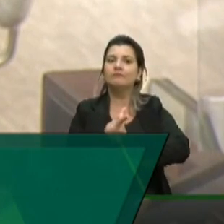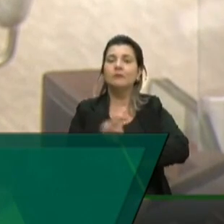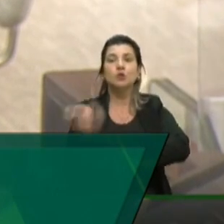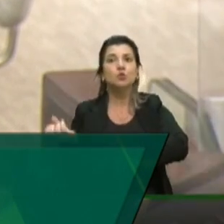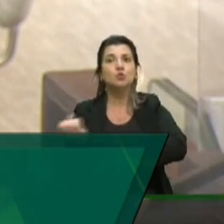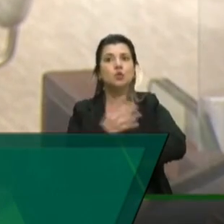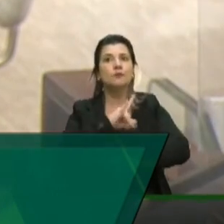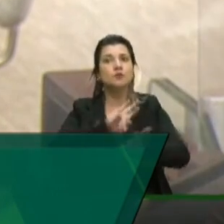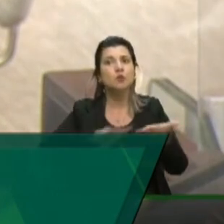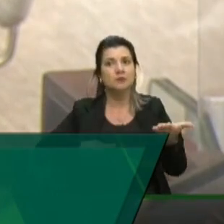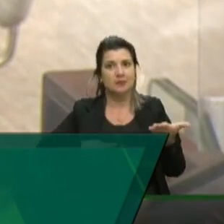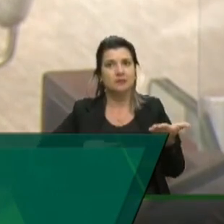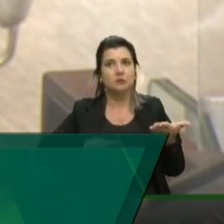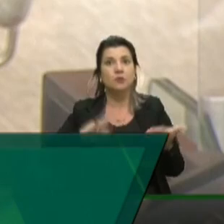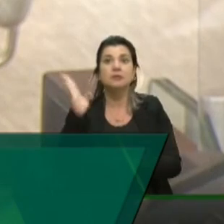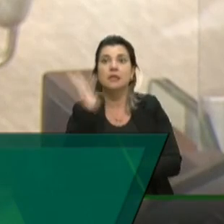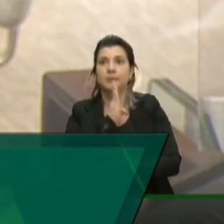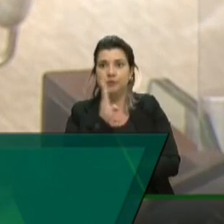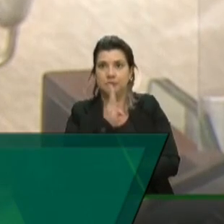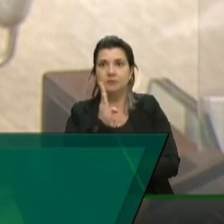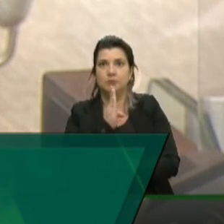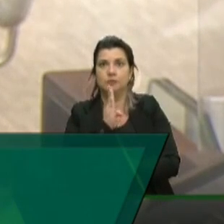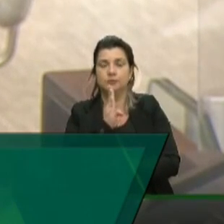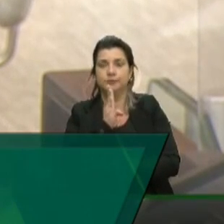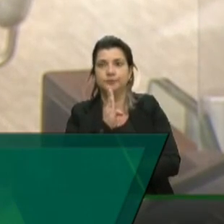novas contratações emergenciais para